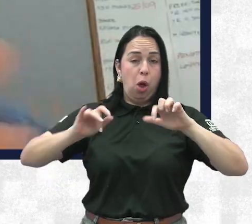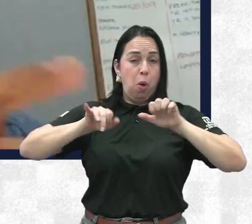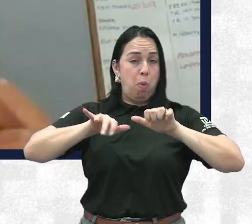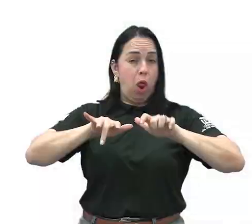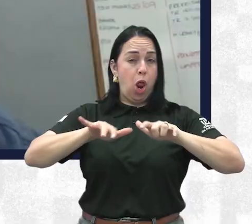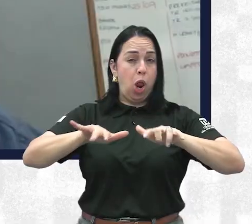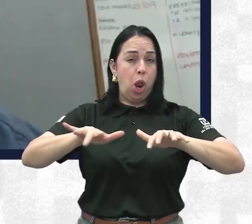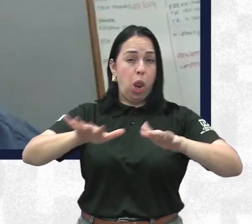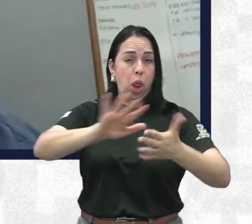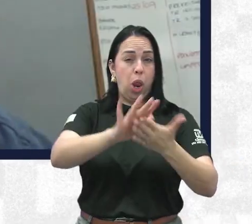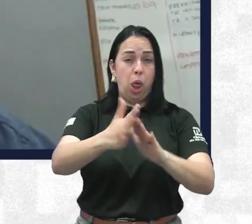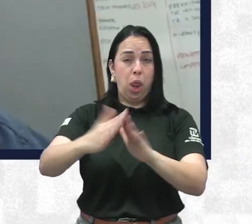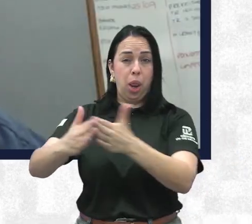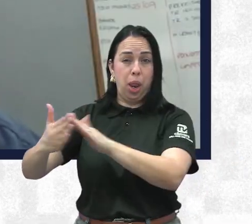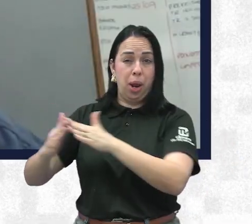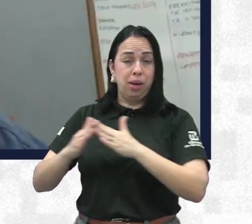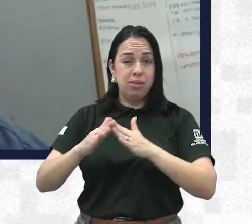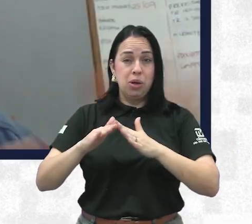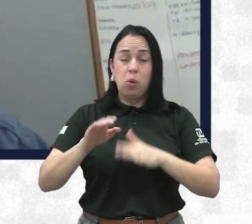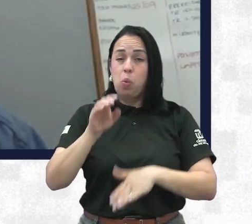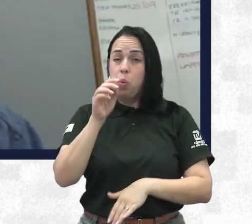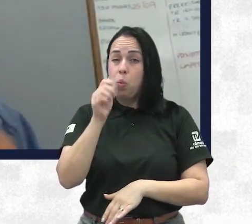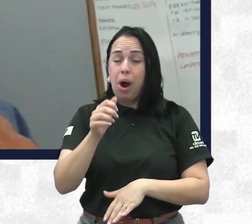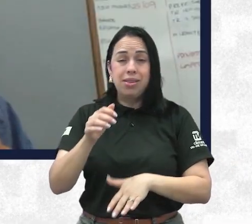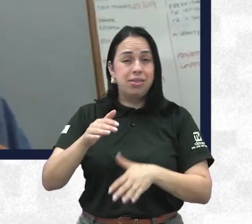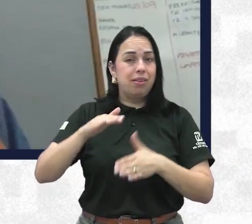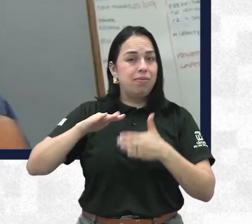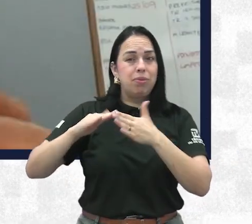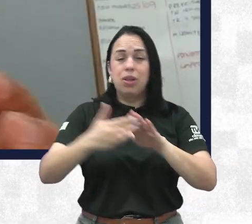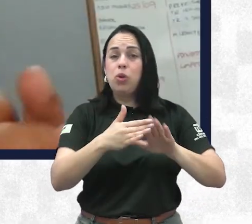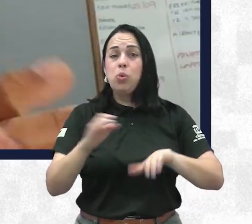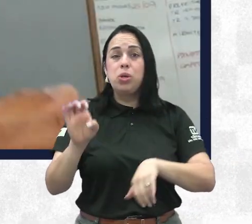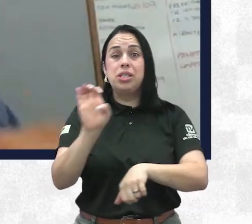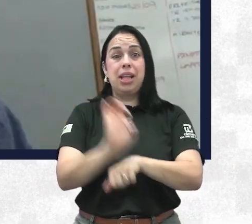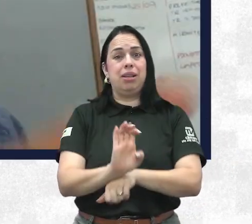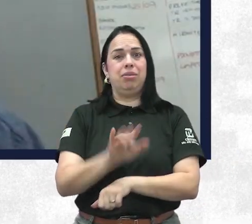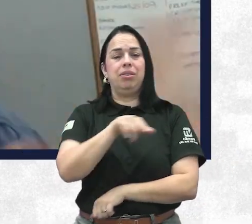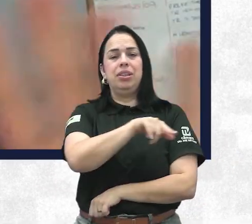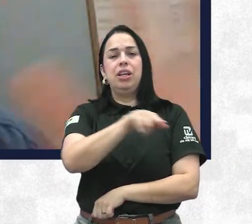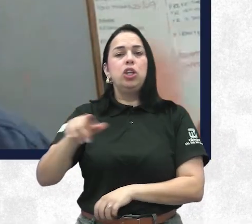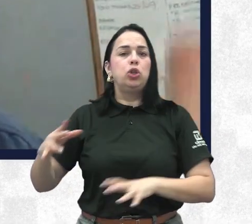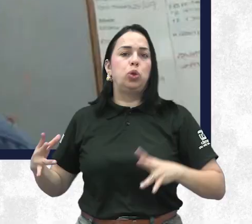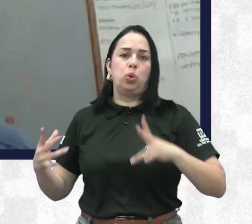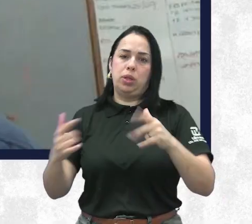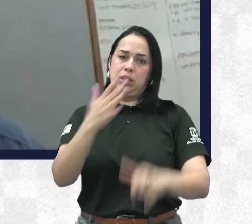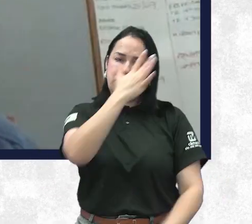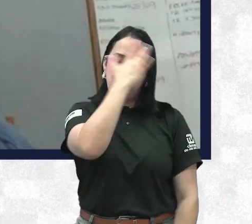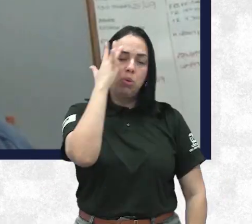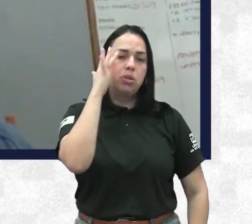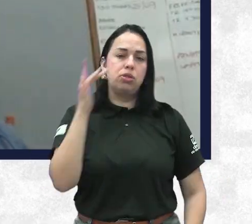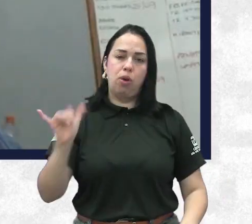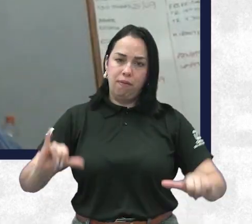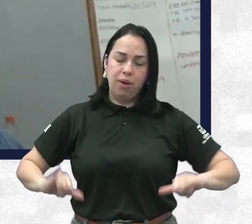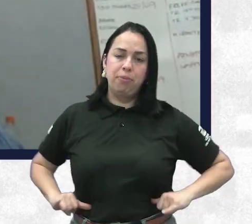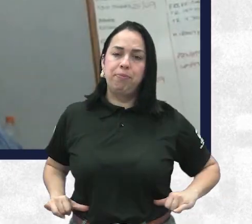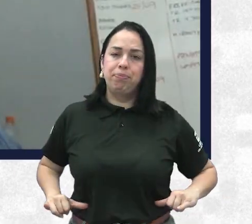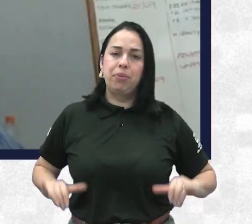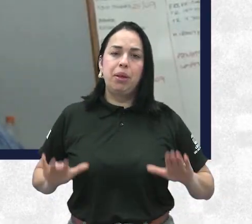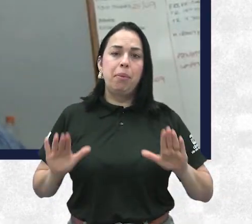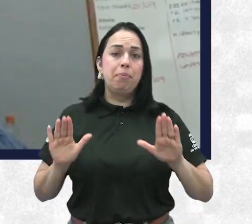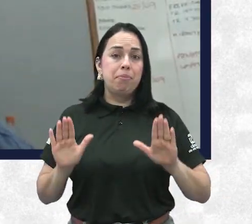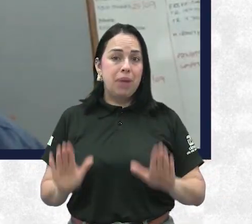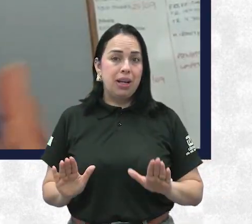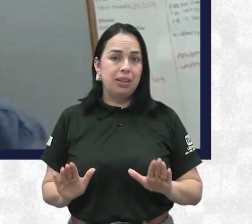né, devastou praticamente o estado, ele atingiu todas as